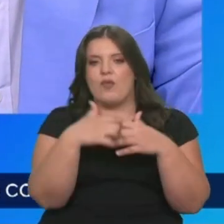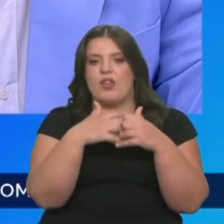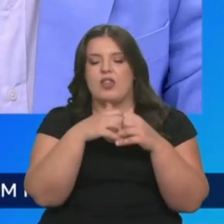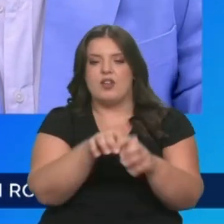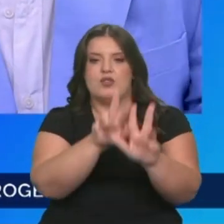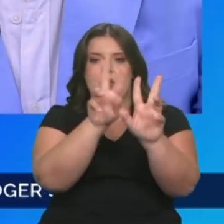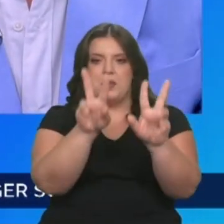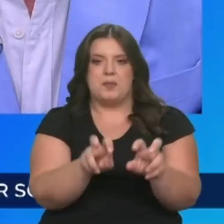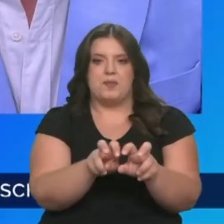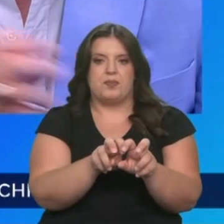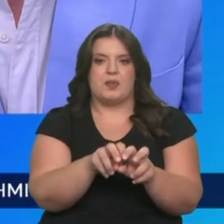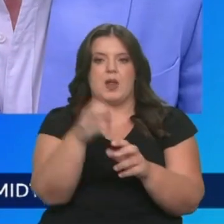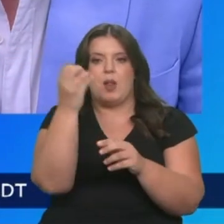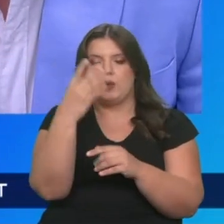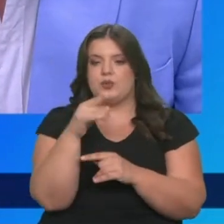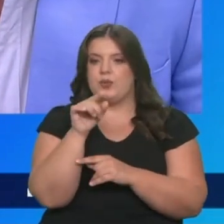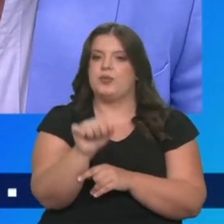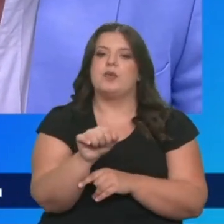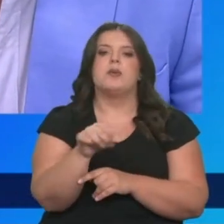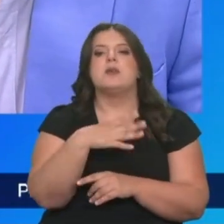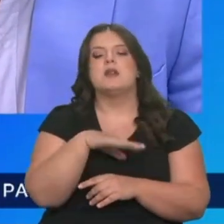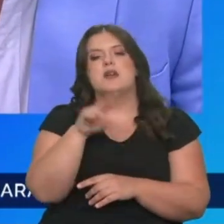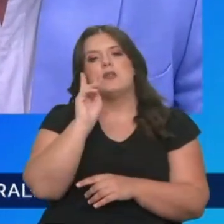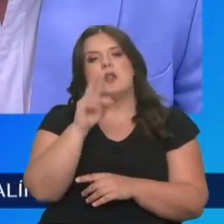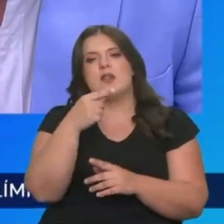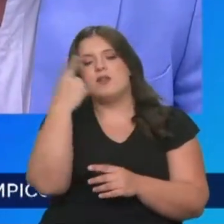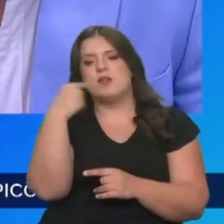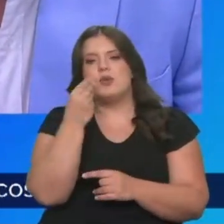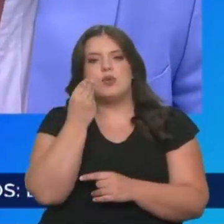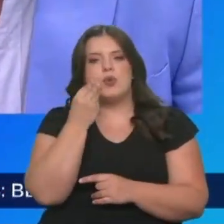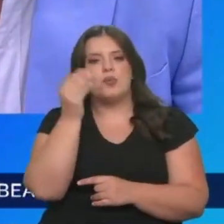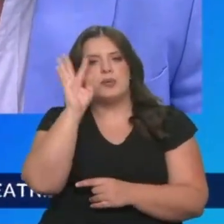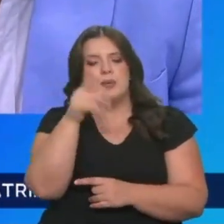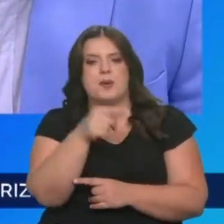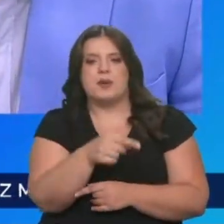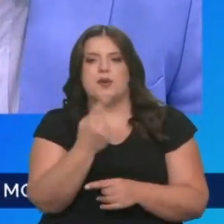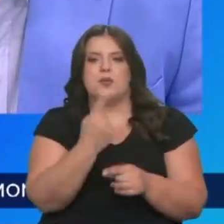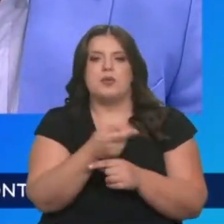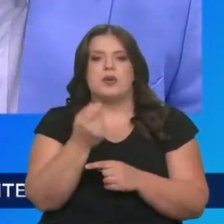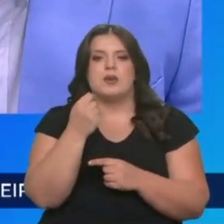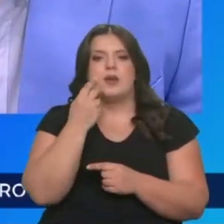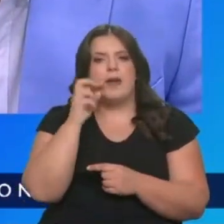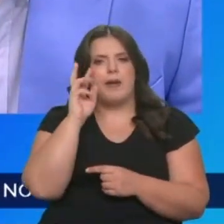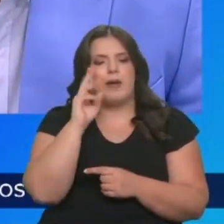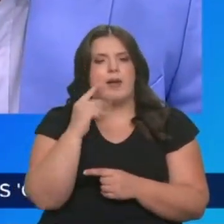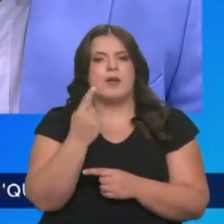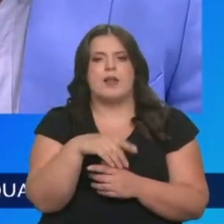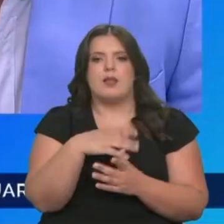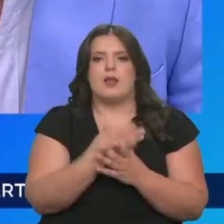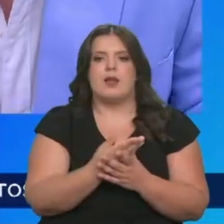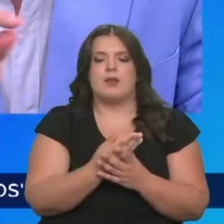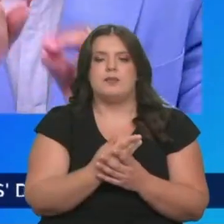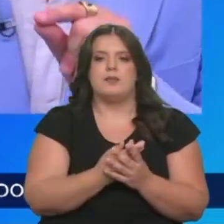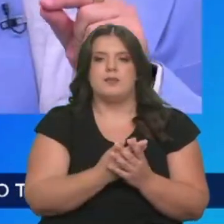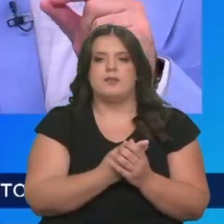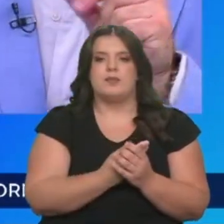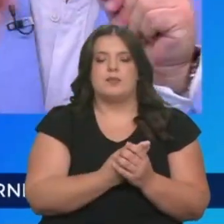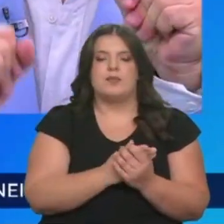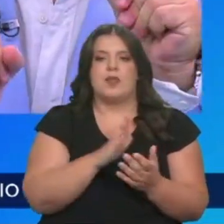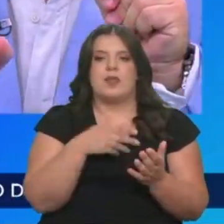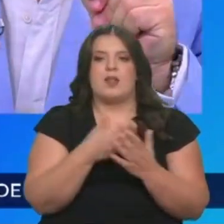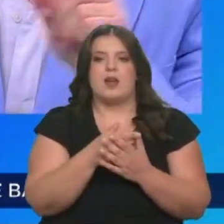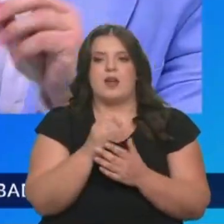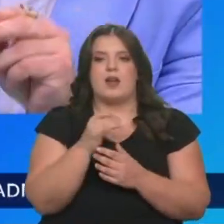essa luminosidade do espaço. Mas queres ver como é difícil saber a luminosidade do espaço? Porque há quem engane os astrónomos e confunda os astrónomos. Leva-nos às